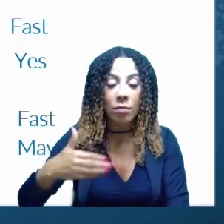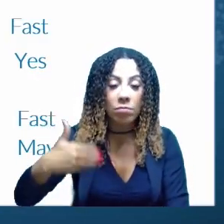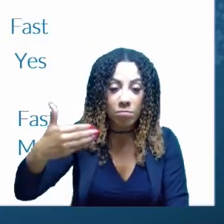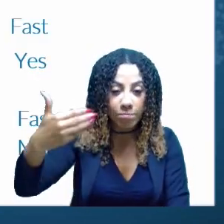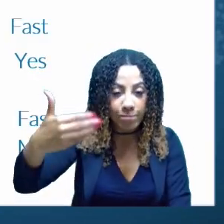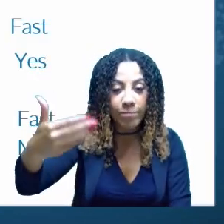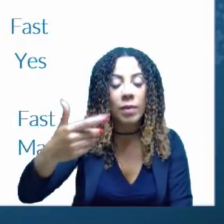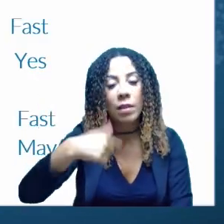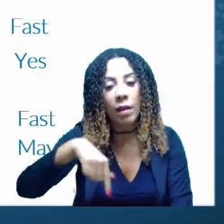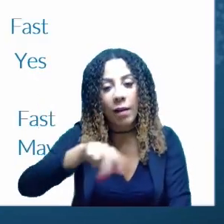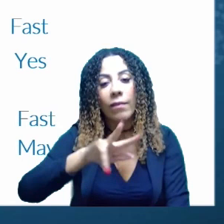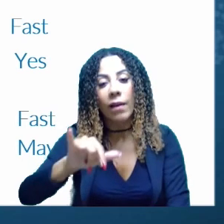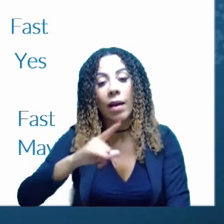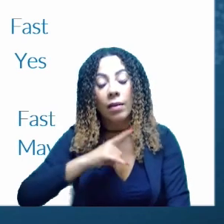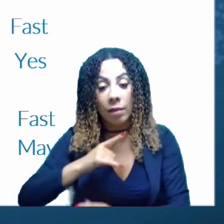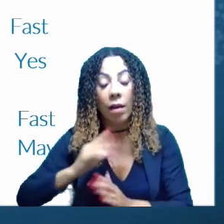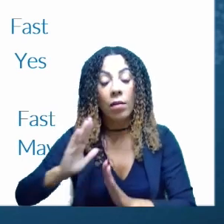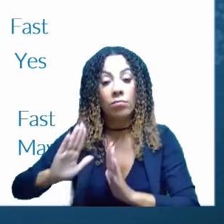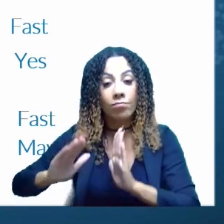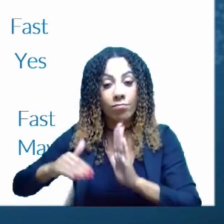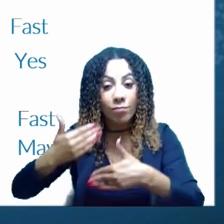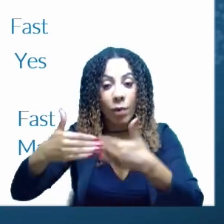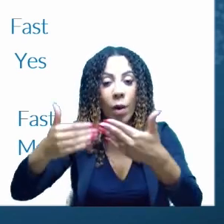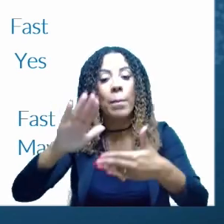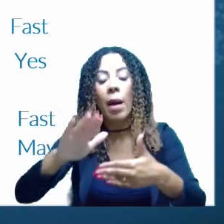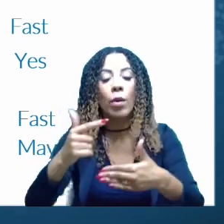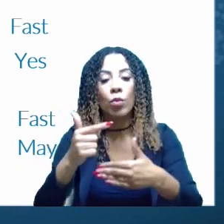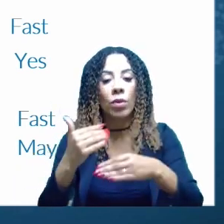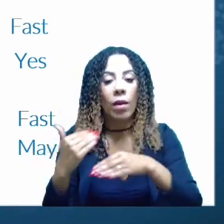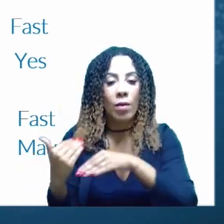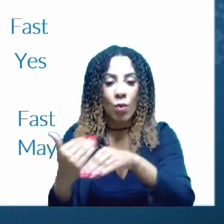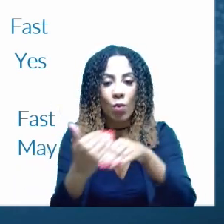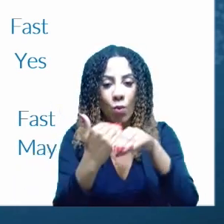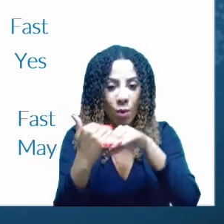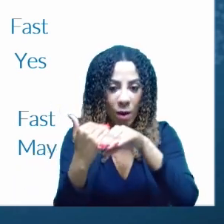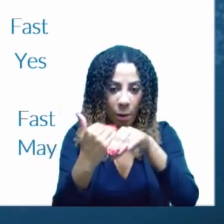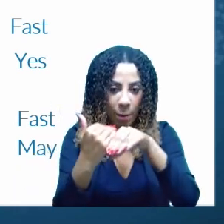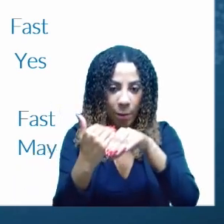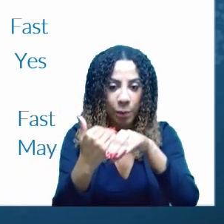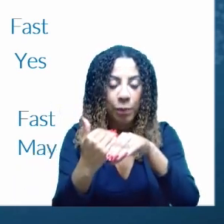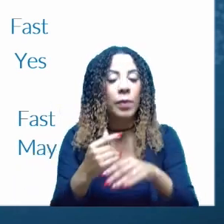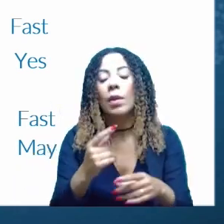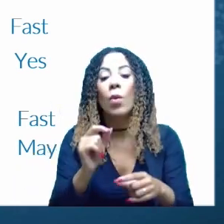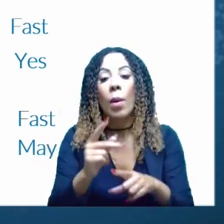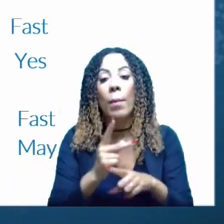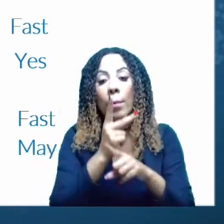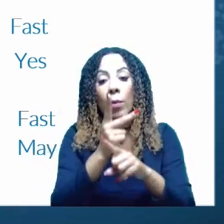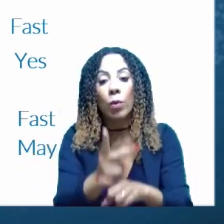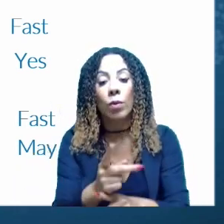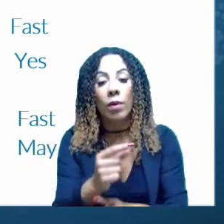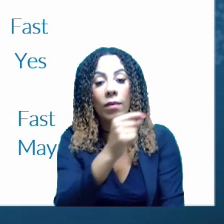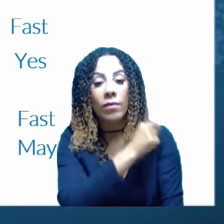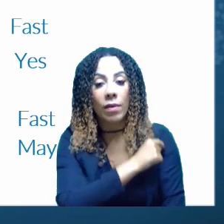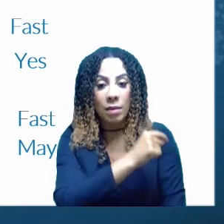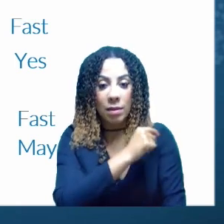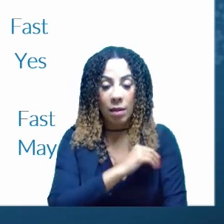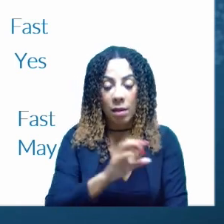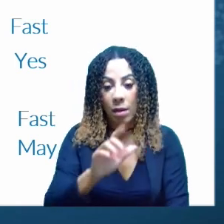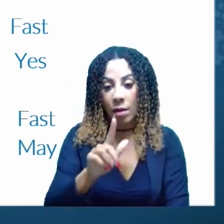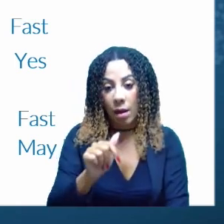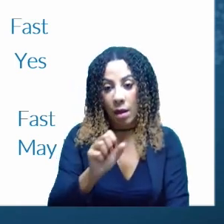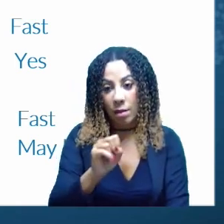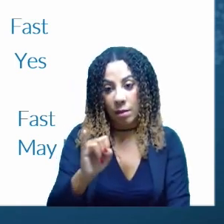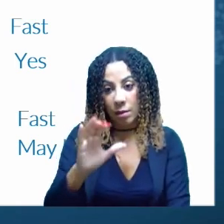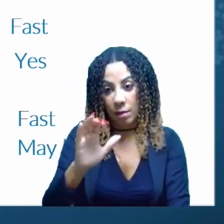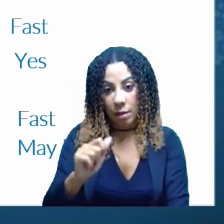progresso desigual na busca por vacinas. Vacinas clássicas, aqui, nós temos